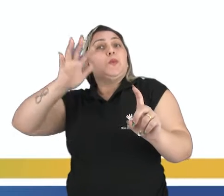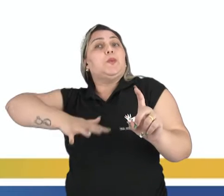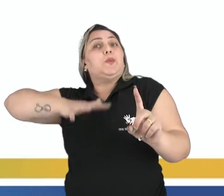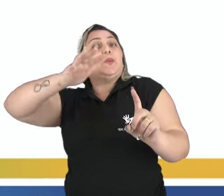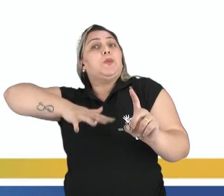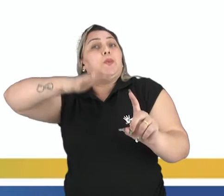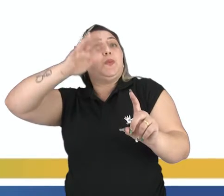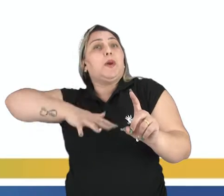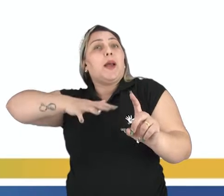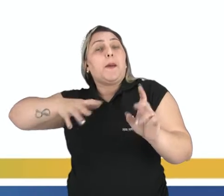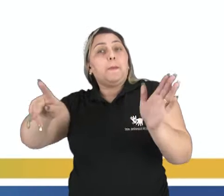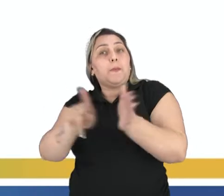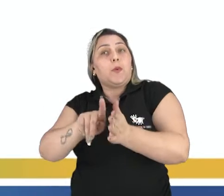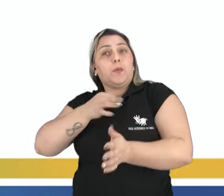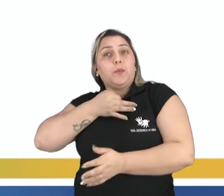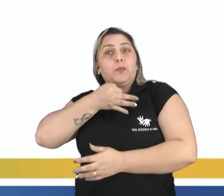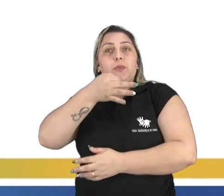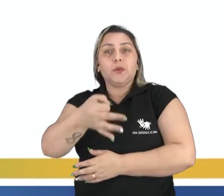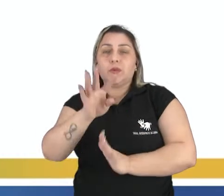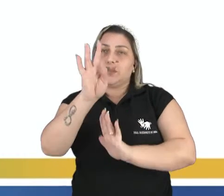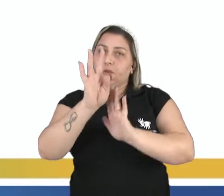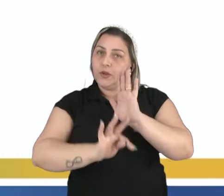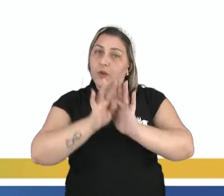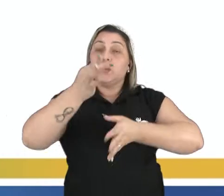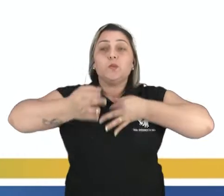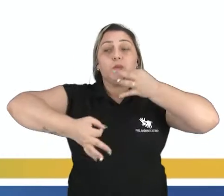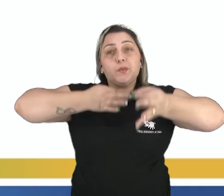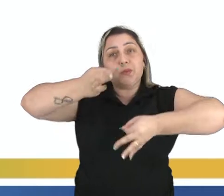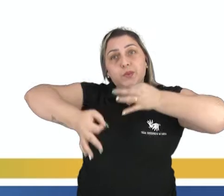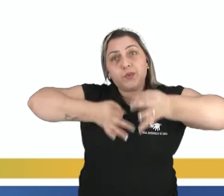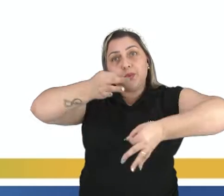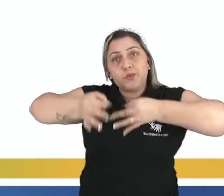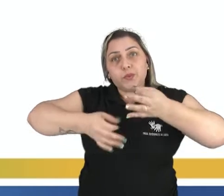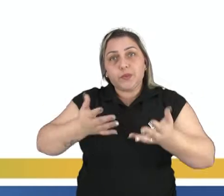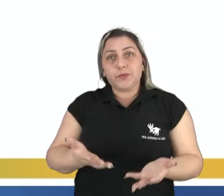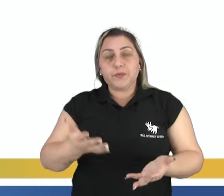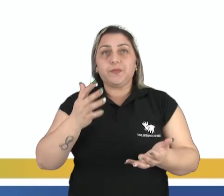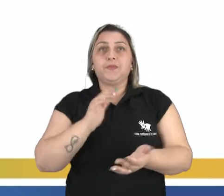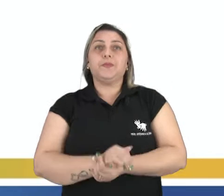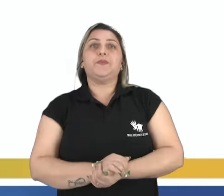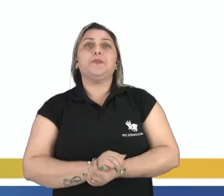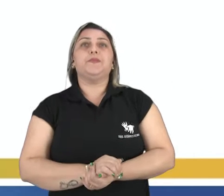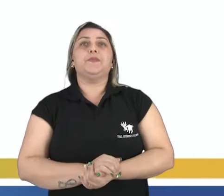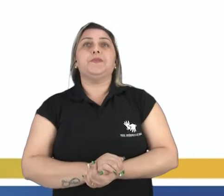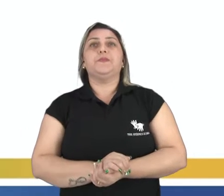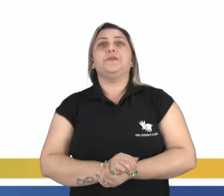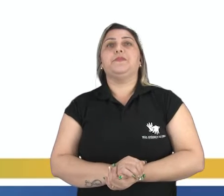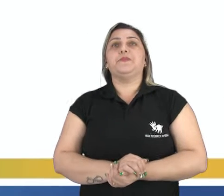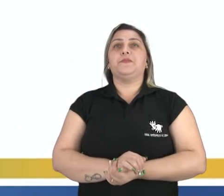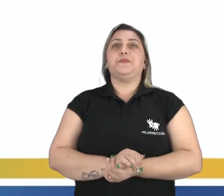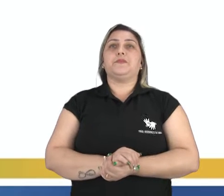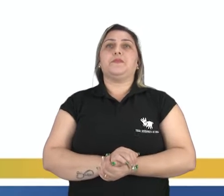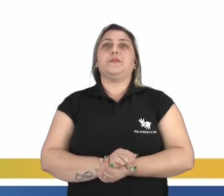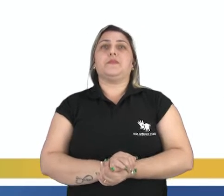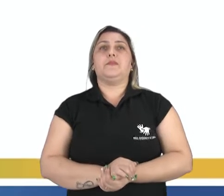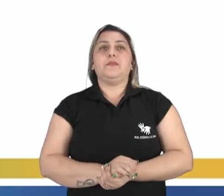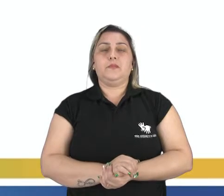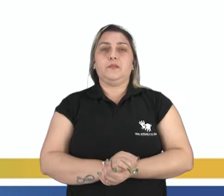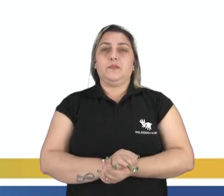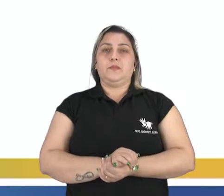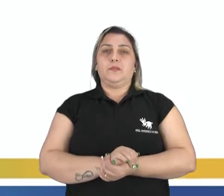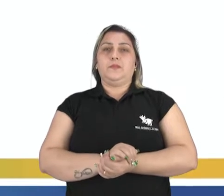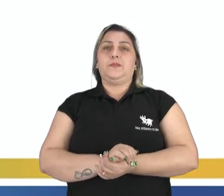opinião, como ele está dizendo aí, é um texto argumentativo, ou seja, trabalha questões da argumentação,